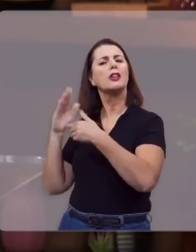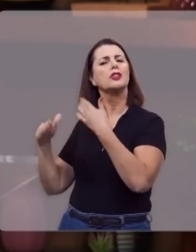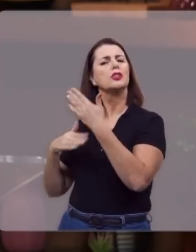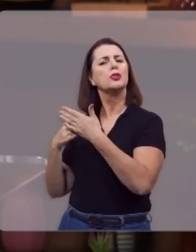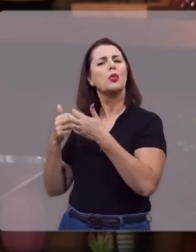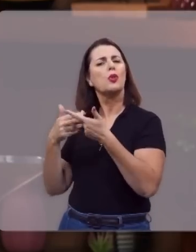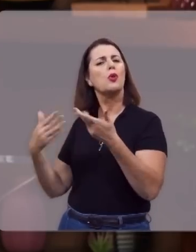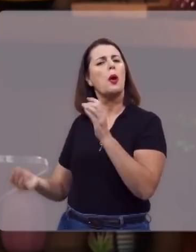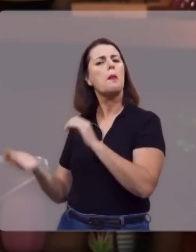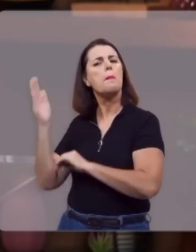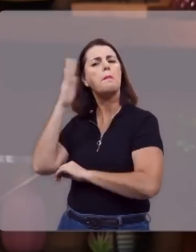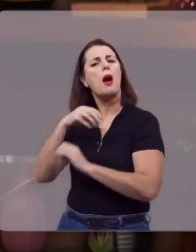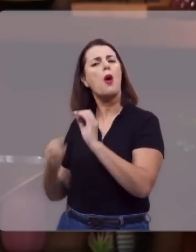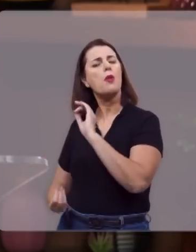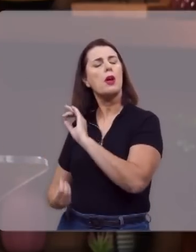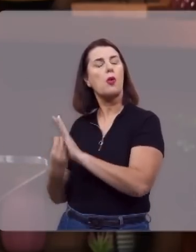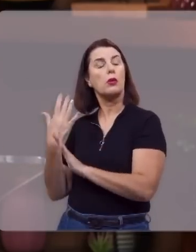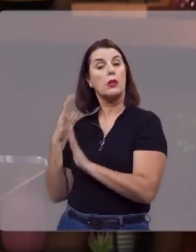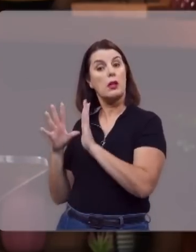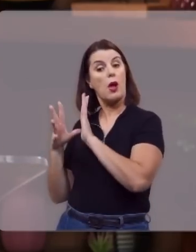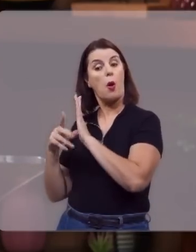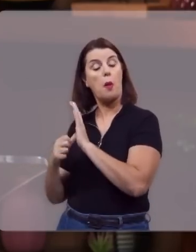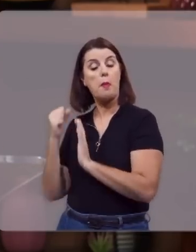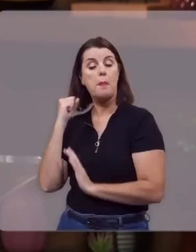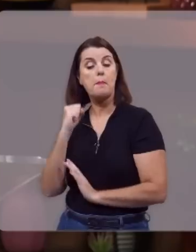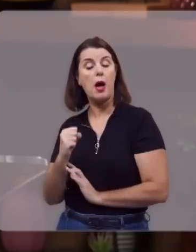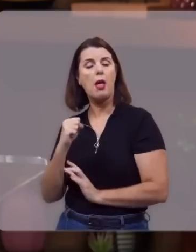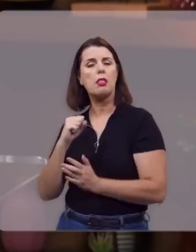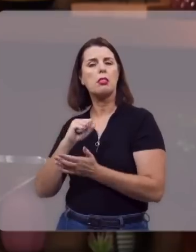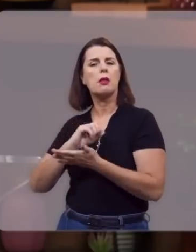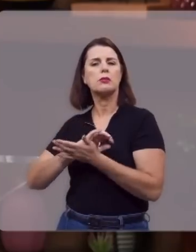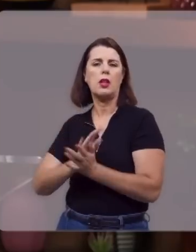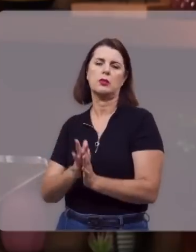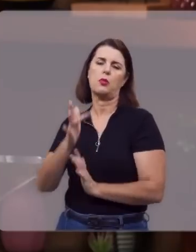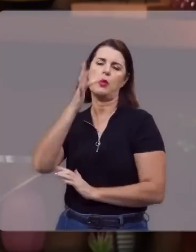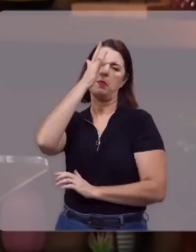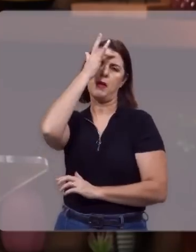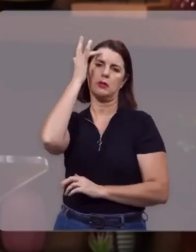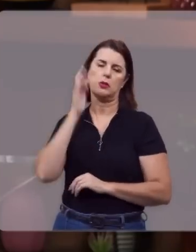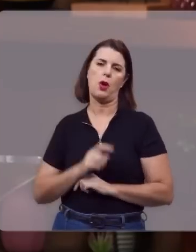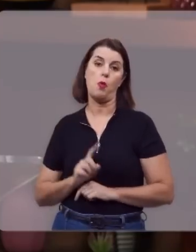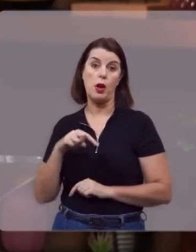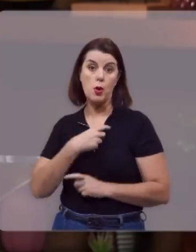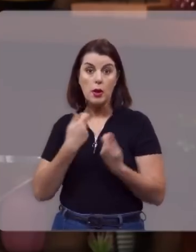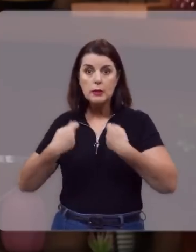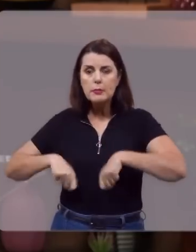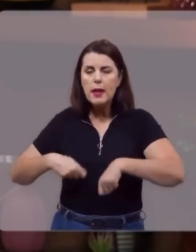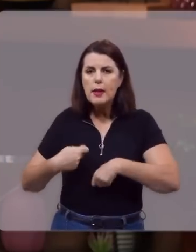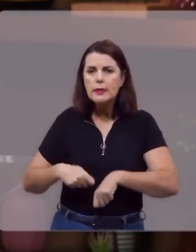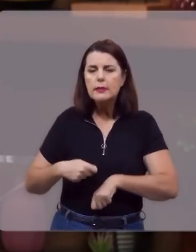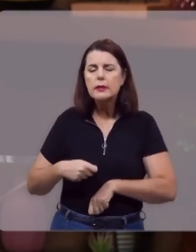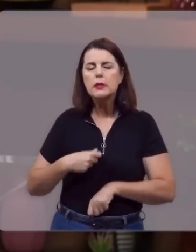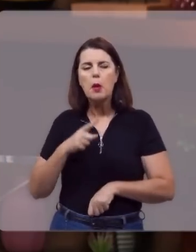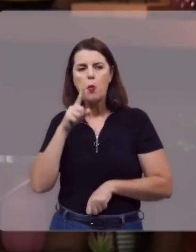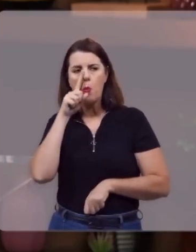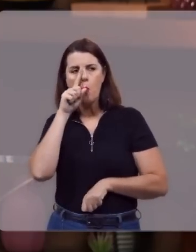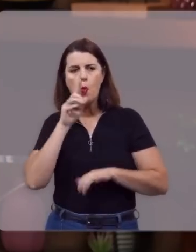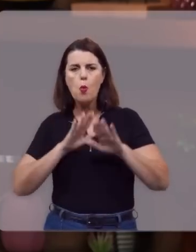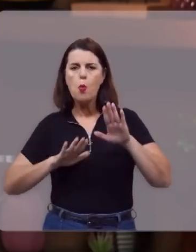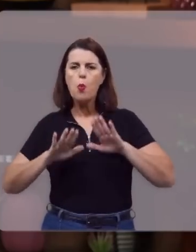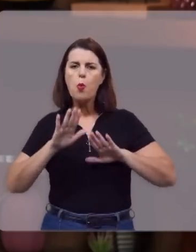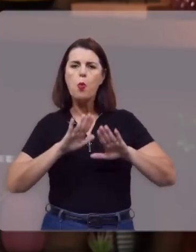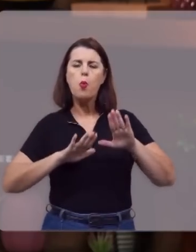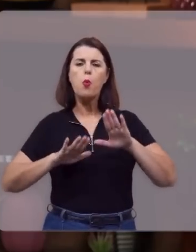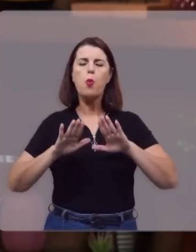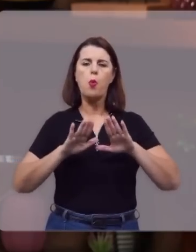agenda perversa que vem roubando, matando e destruindo as pessoas. E nós precisamos nos acautelar